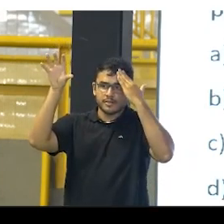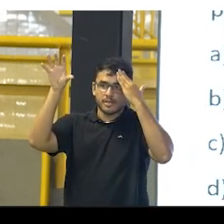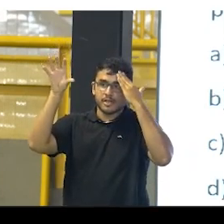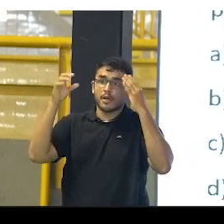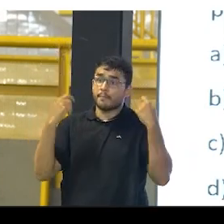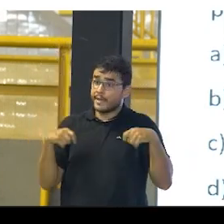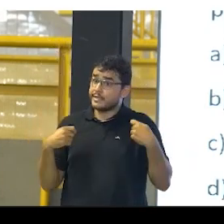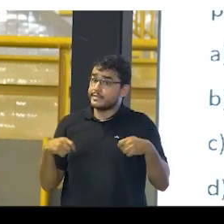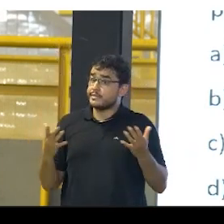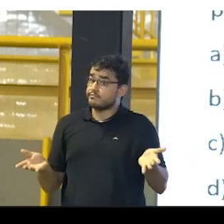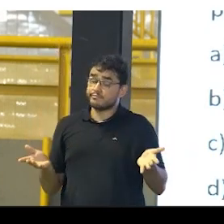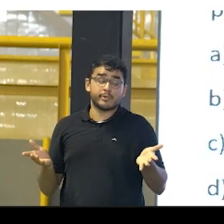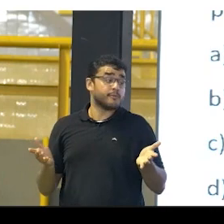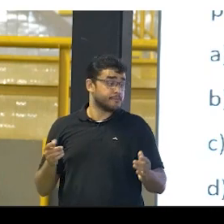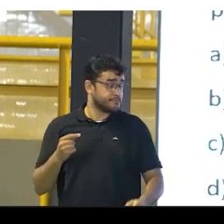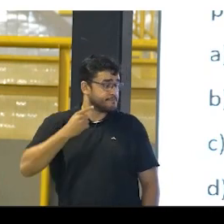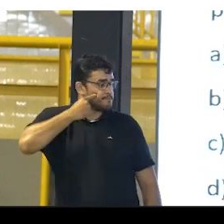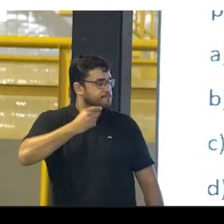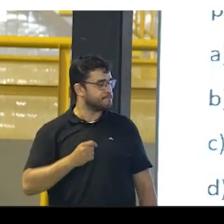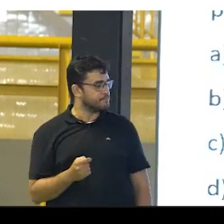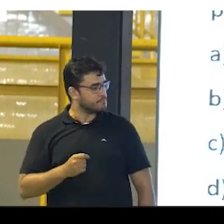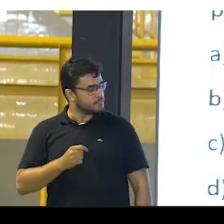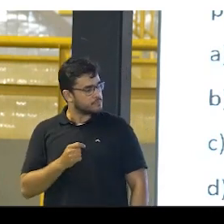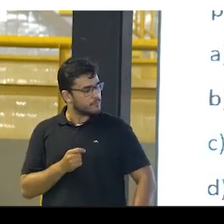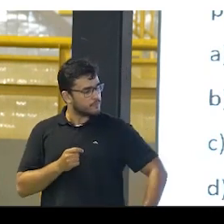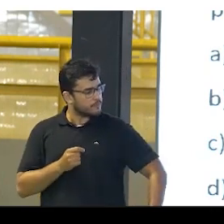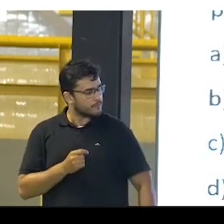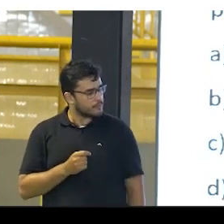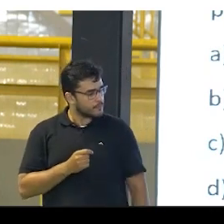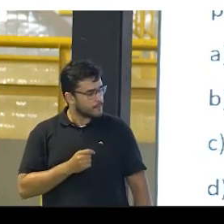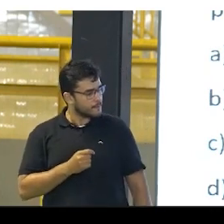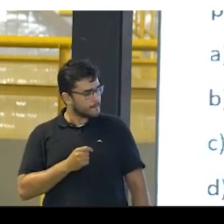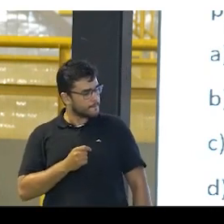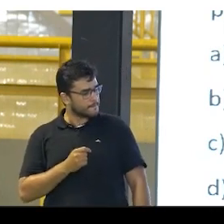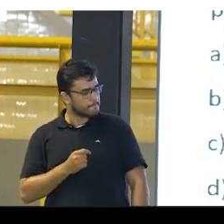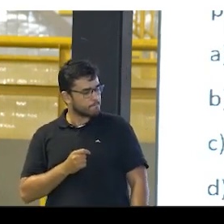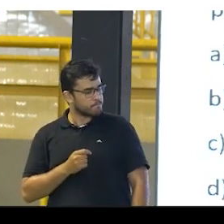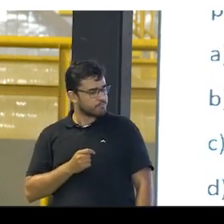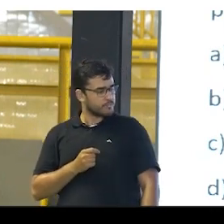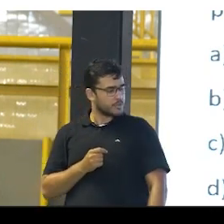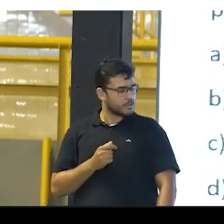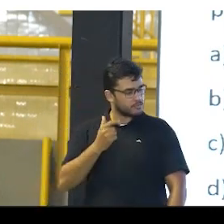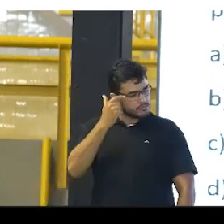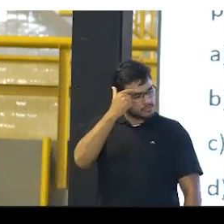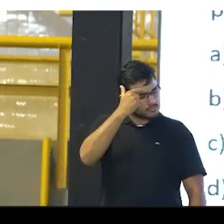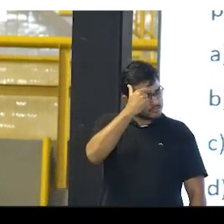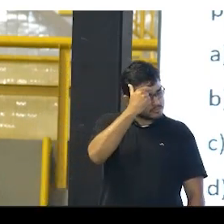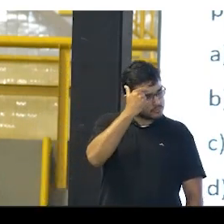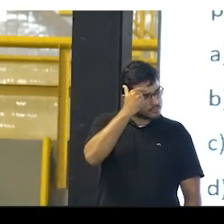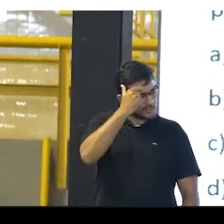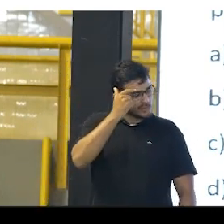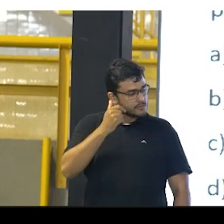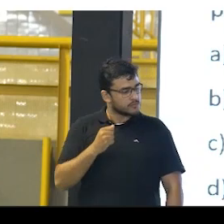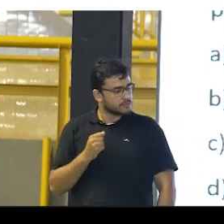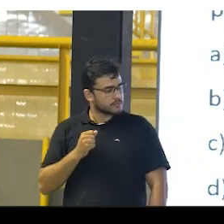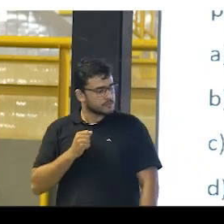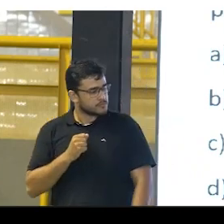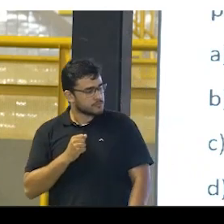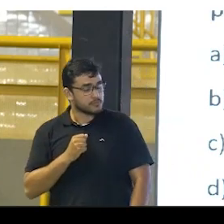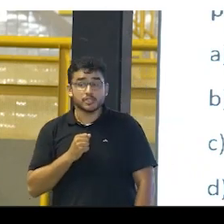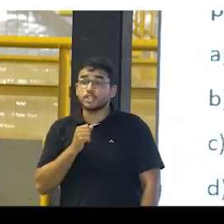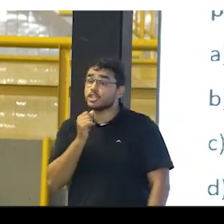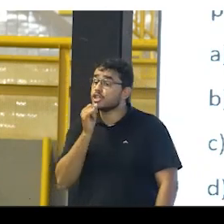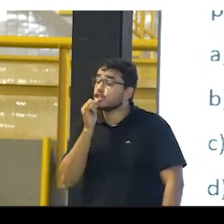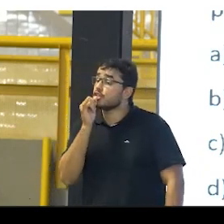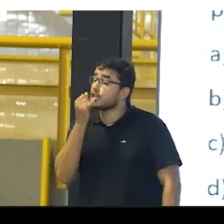ser armazenada, tá? Galera, é aquela história. O armazenamento ou